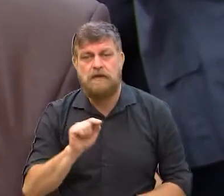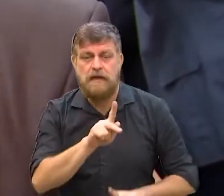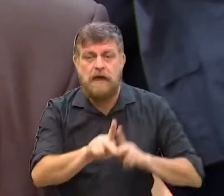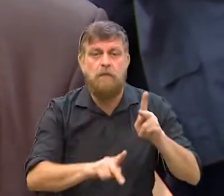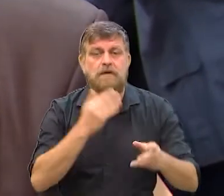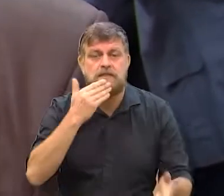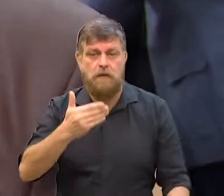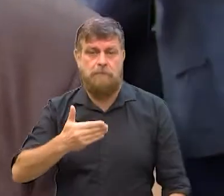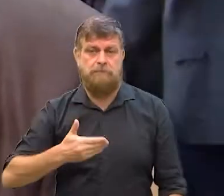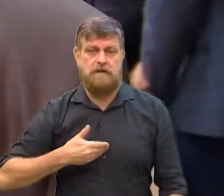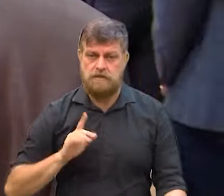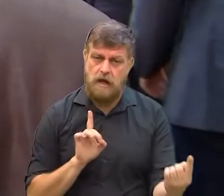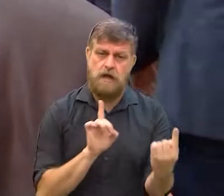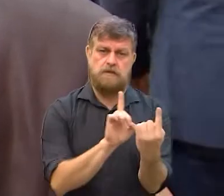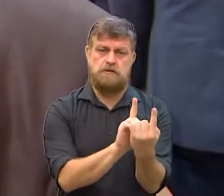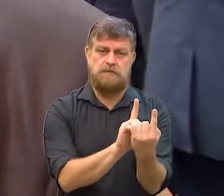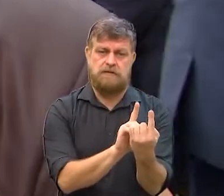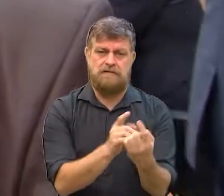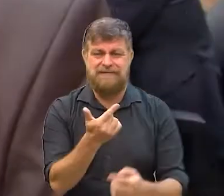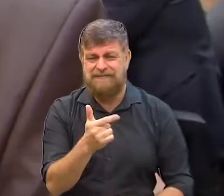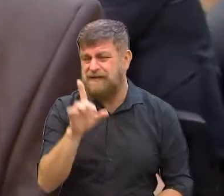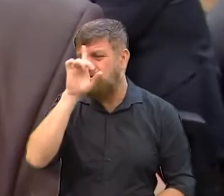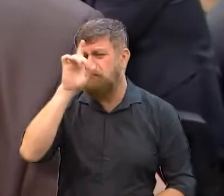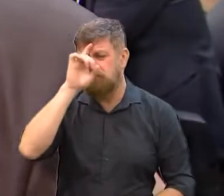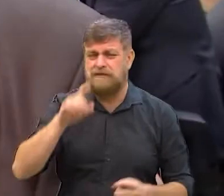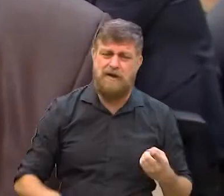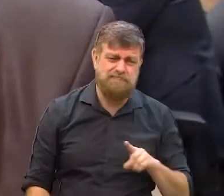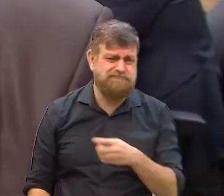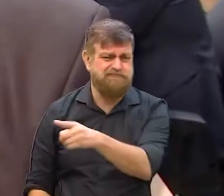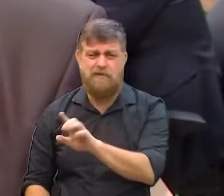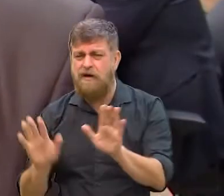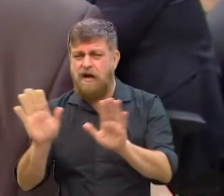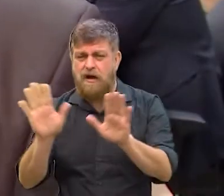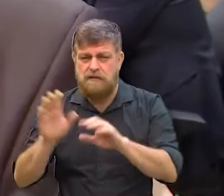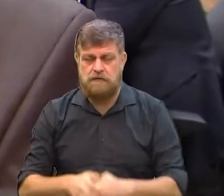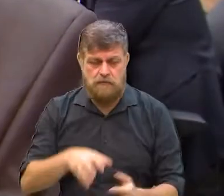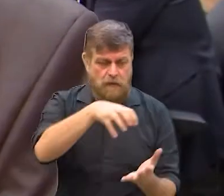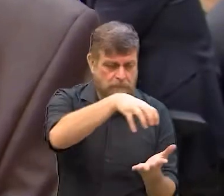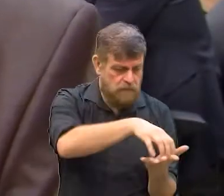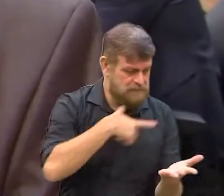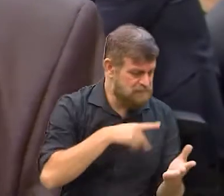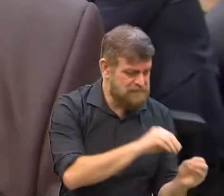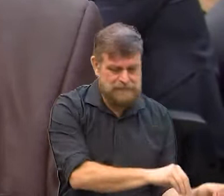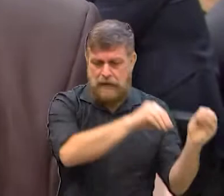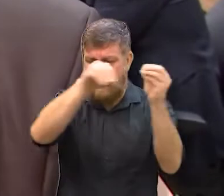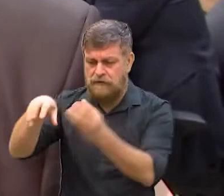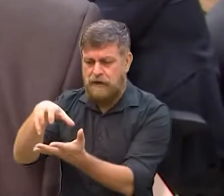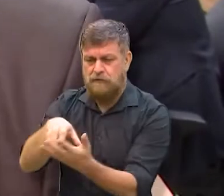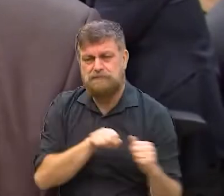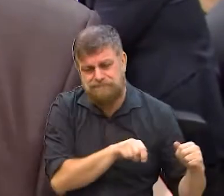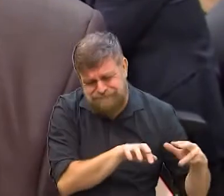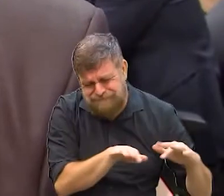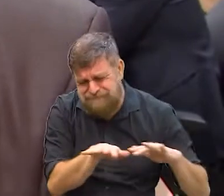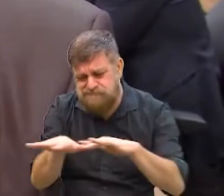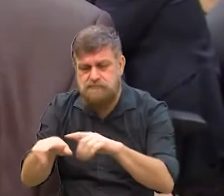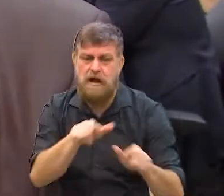E o que a população pede? Que seja atendida, que não tem aqui no hospital, que vai a um posto. E aí você tira você do posto de saúde, joga você para um outro lugar, fica todo mundo